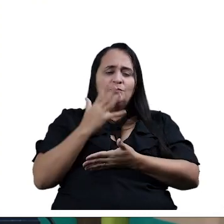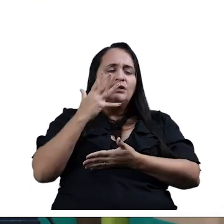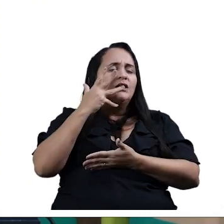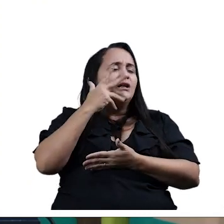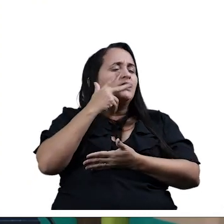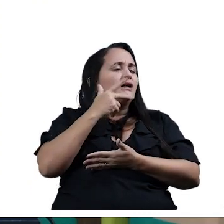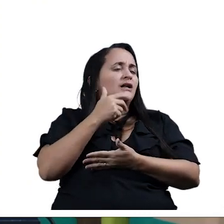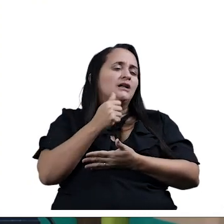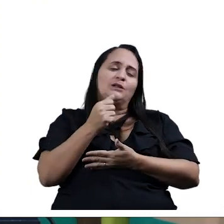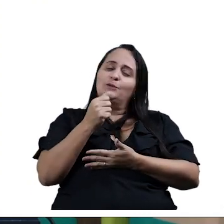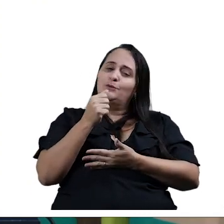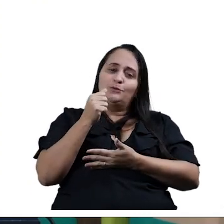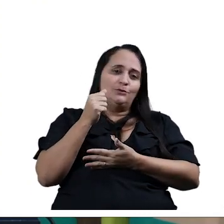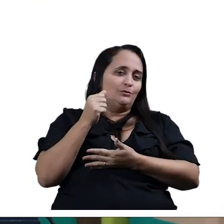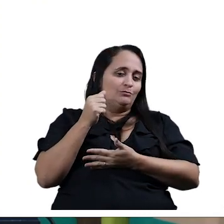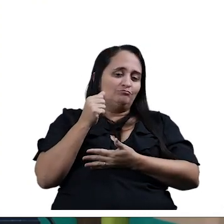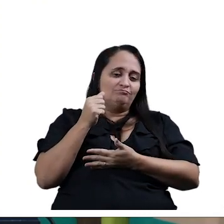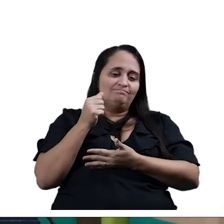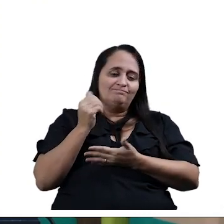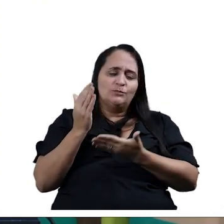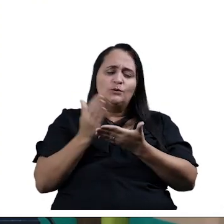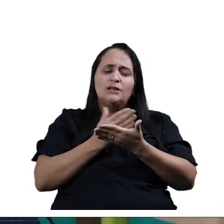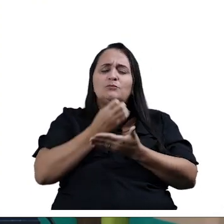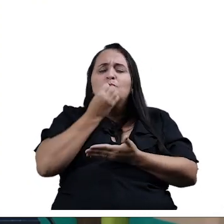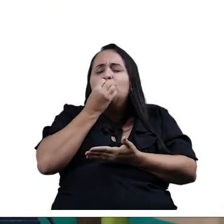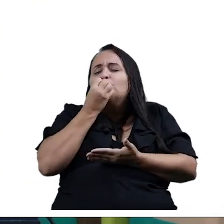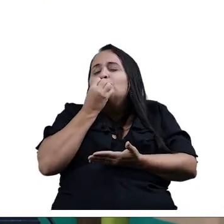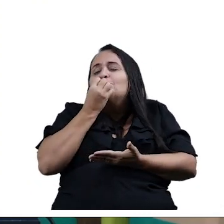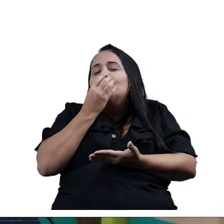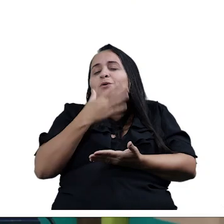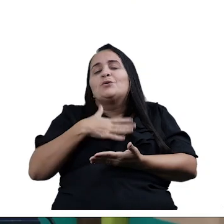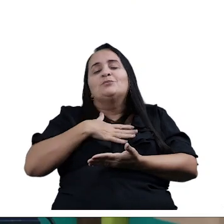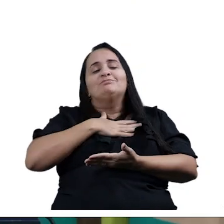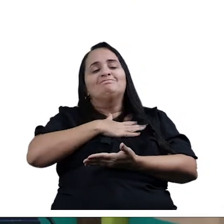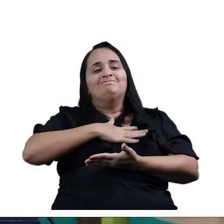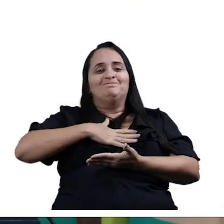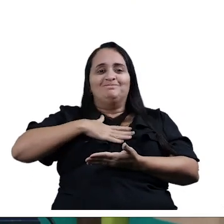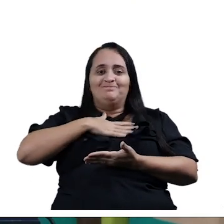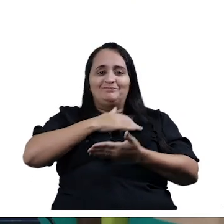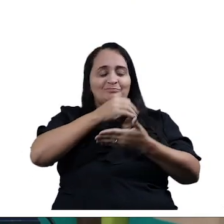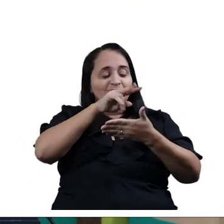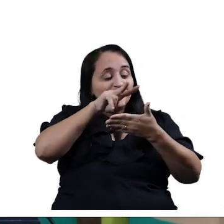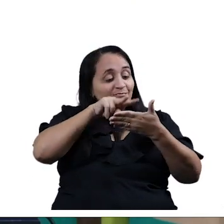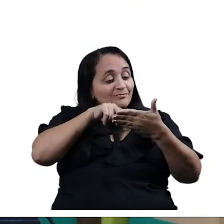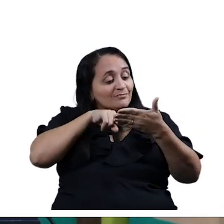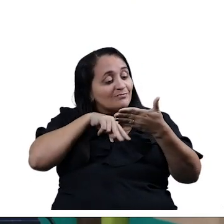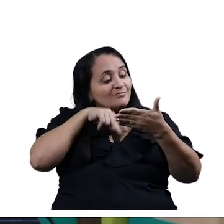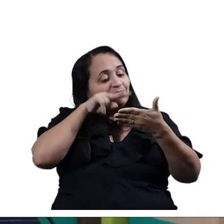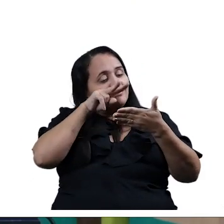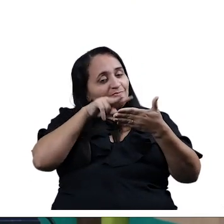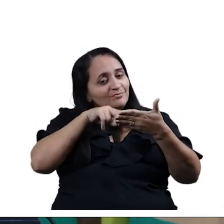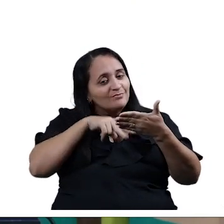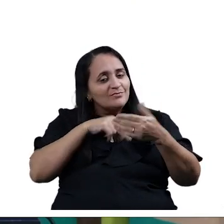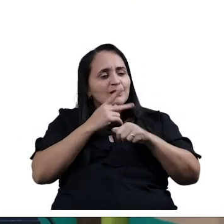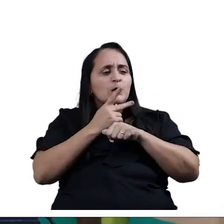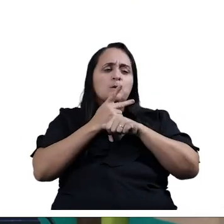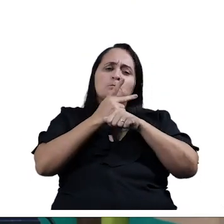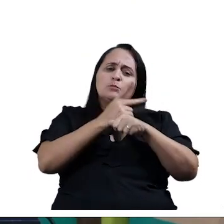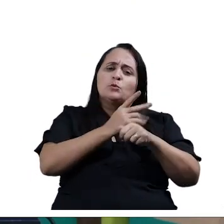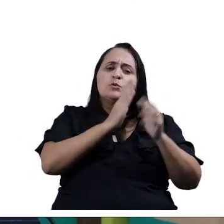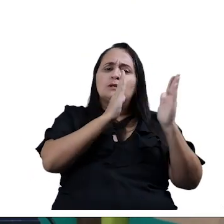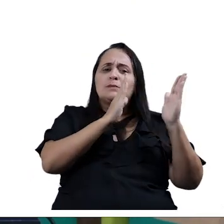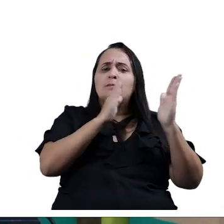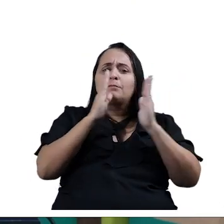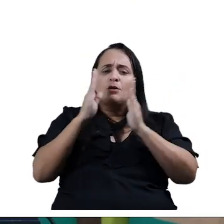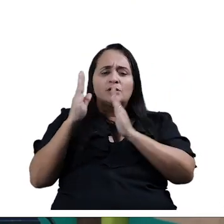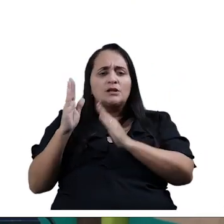lindo, é um livro lindo, muito gostoso de ler. Leia esse livro, busque na biblioteca